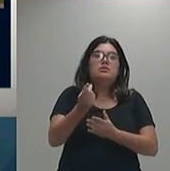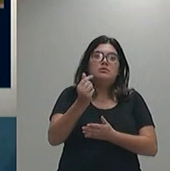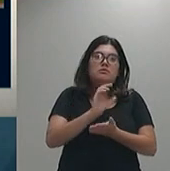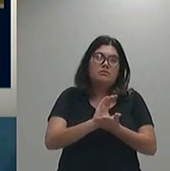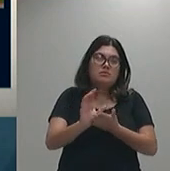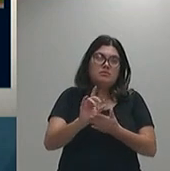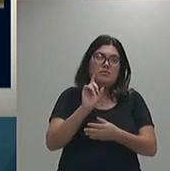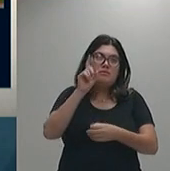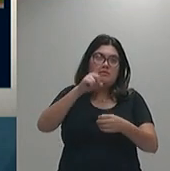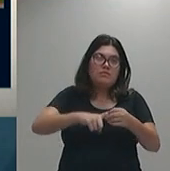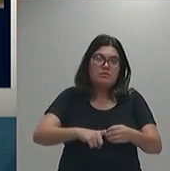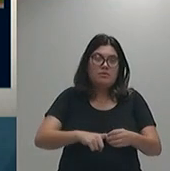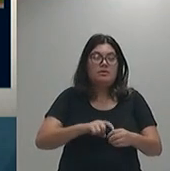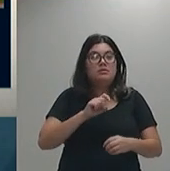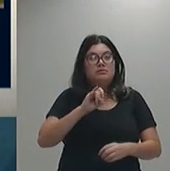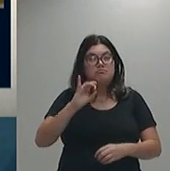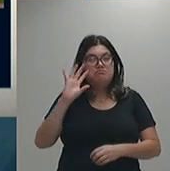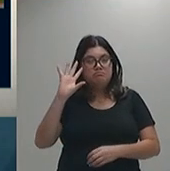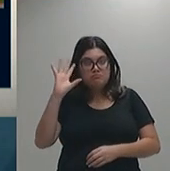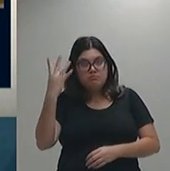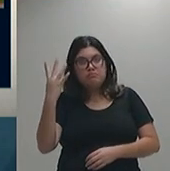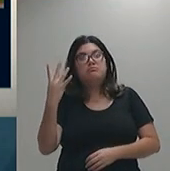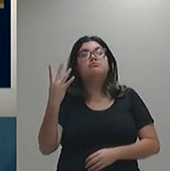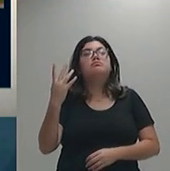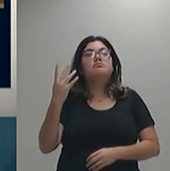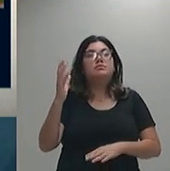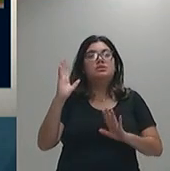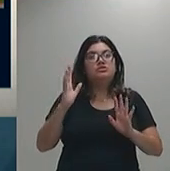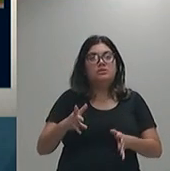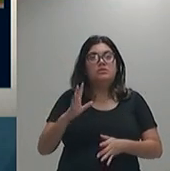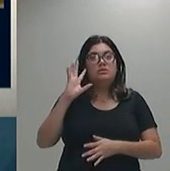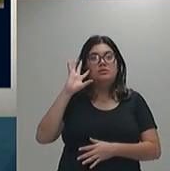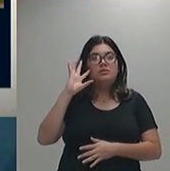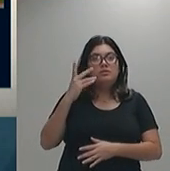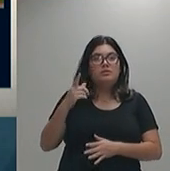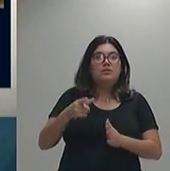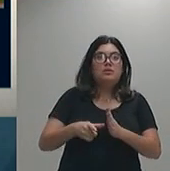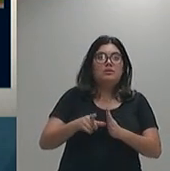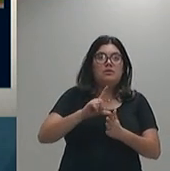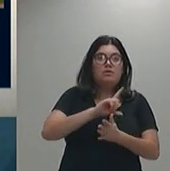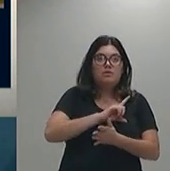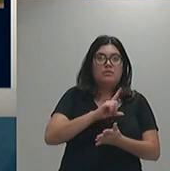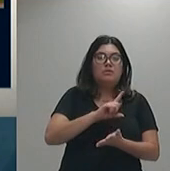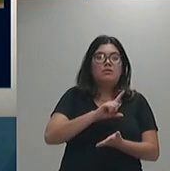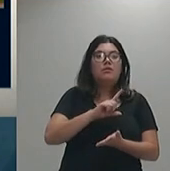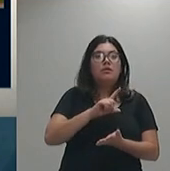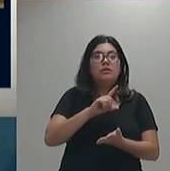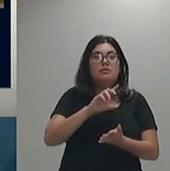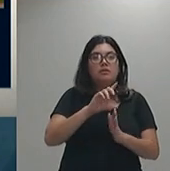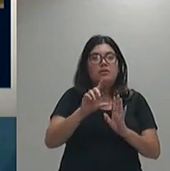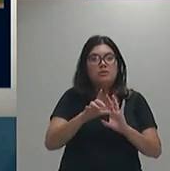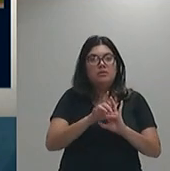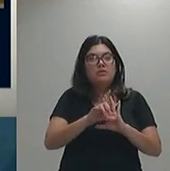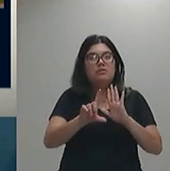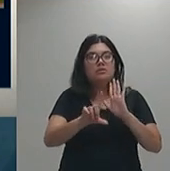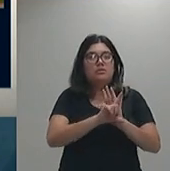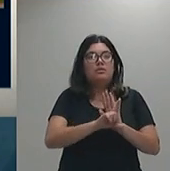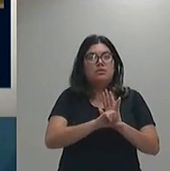se porventura evidentemente for superada a preliminar de ilegitimidade então